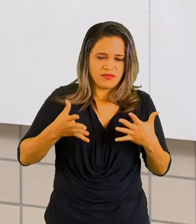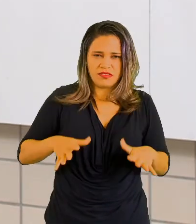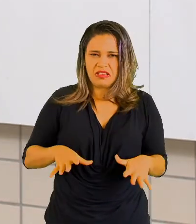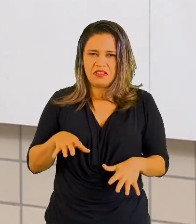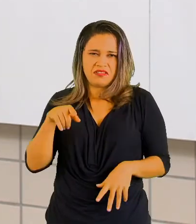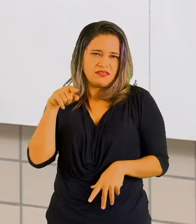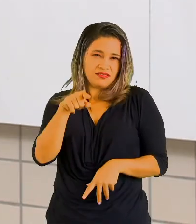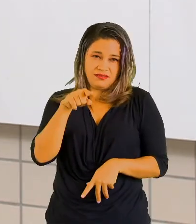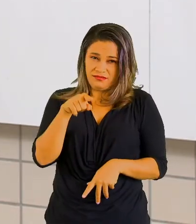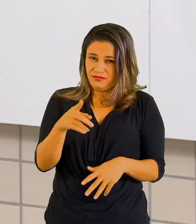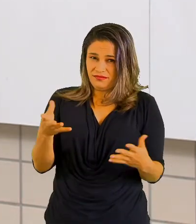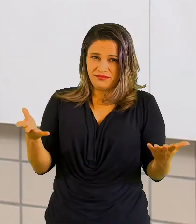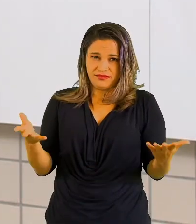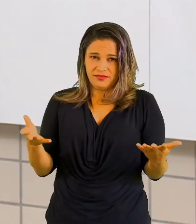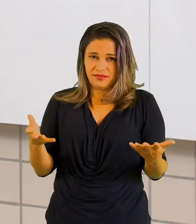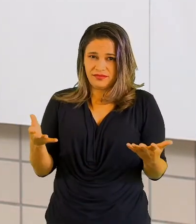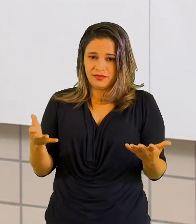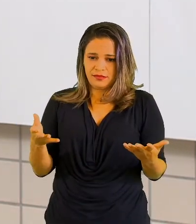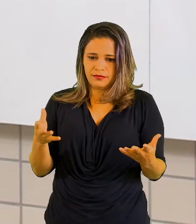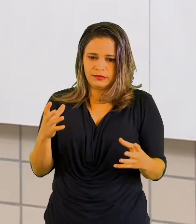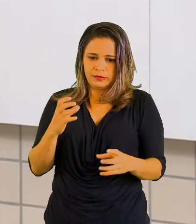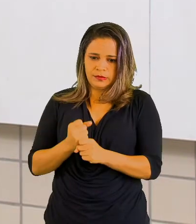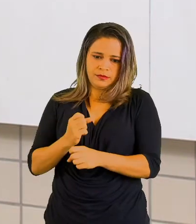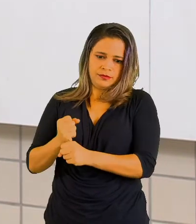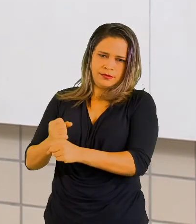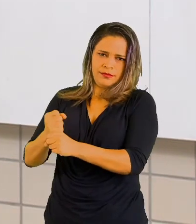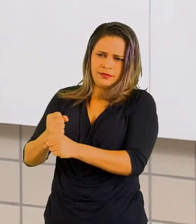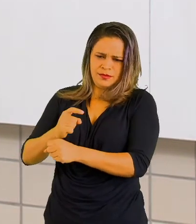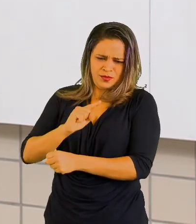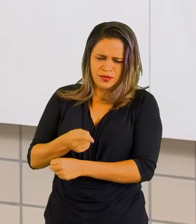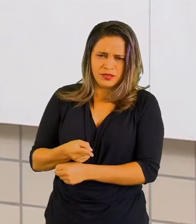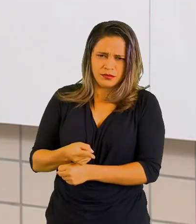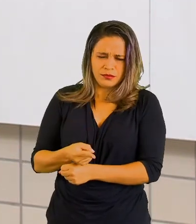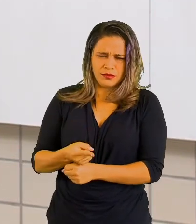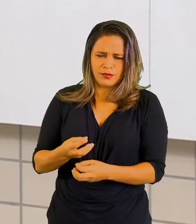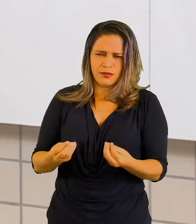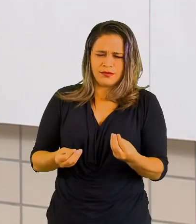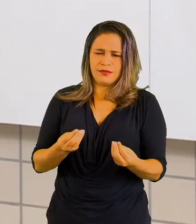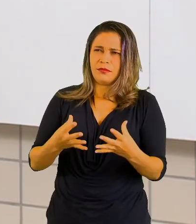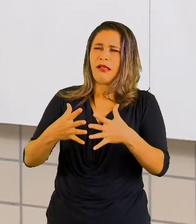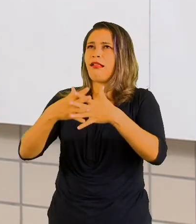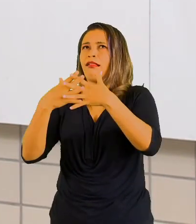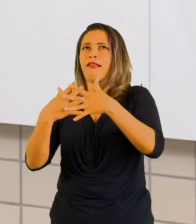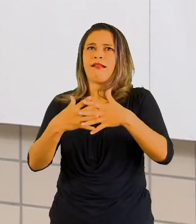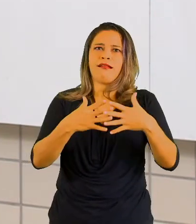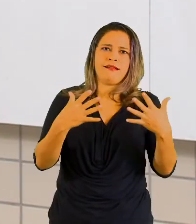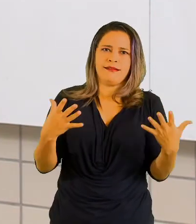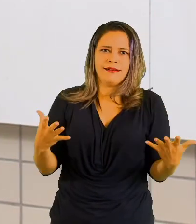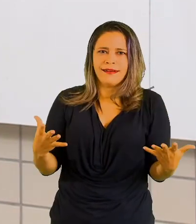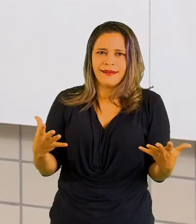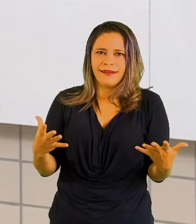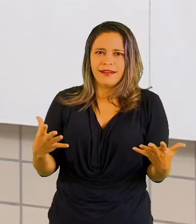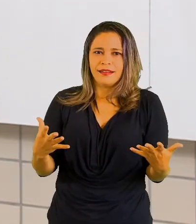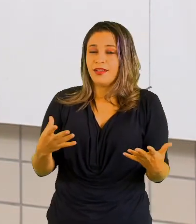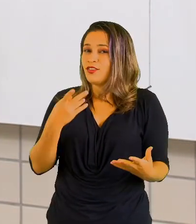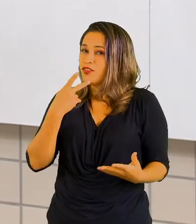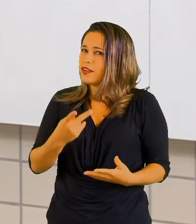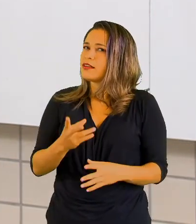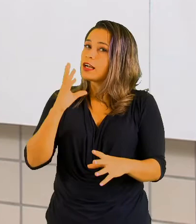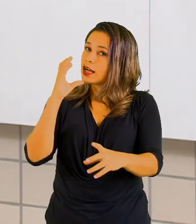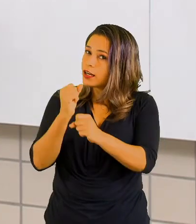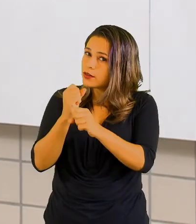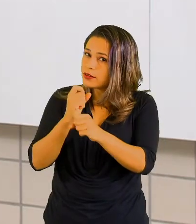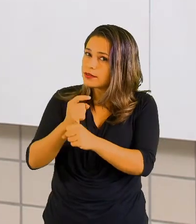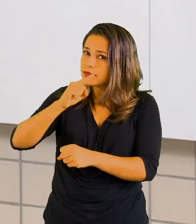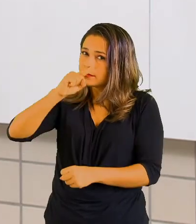façam essa soma de 1000 termos. Olha como é contraditório, né? Eu estou dizendo, calcule a soma de 1000 termos, mas eu